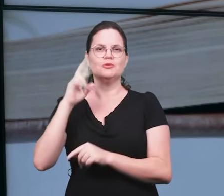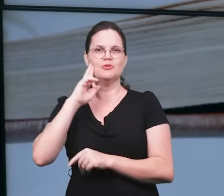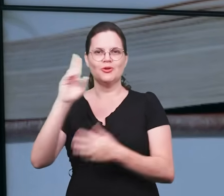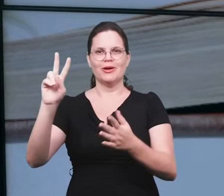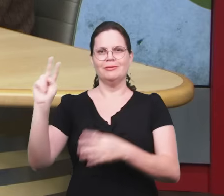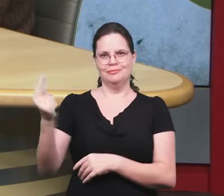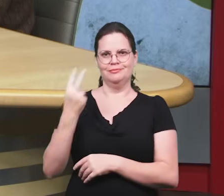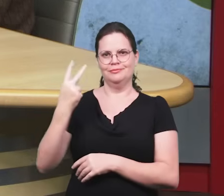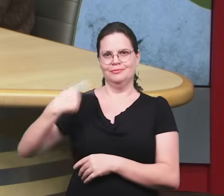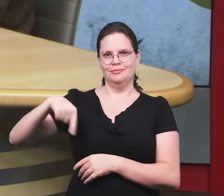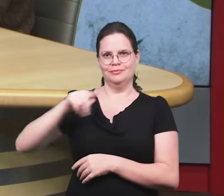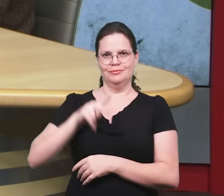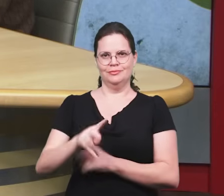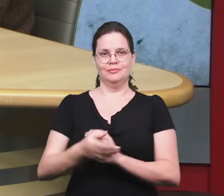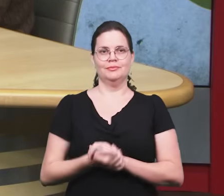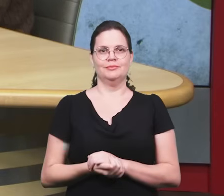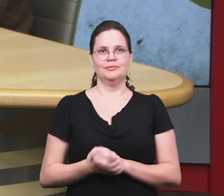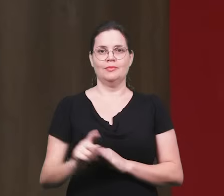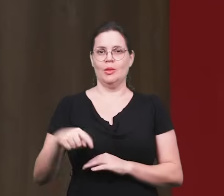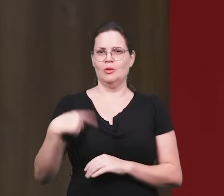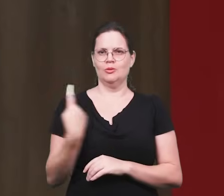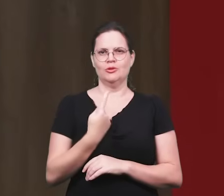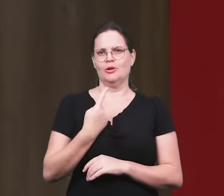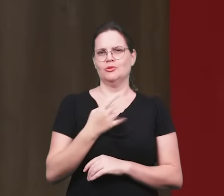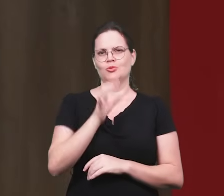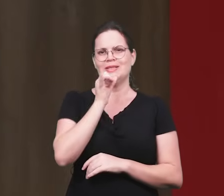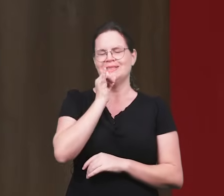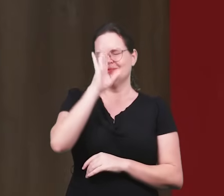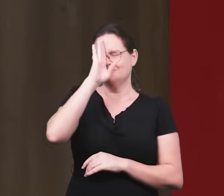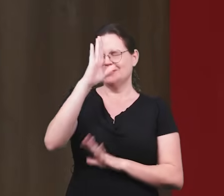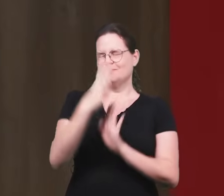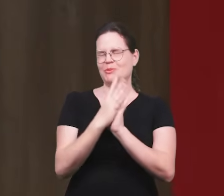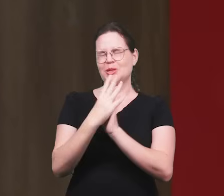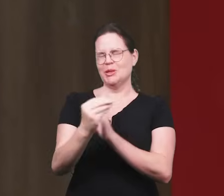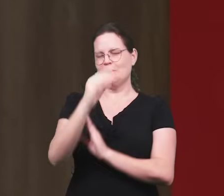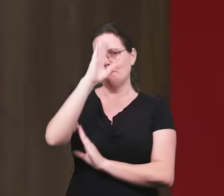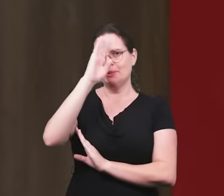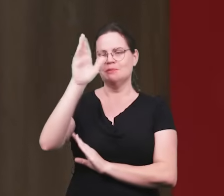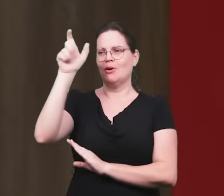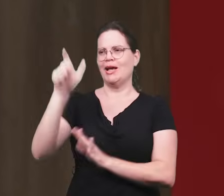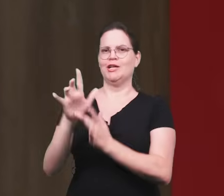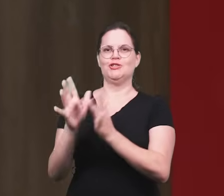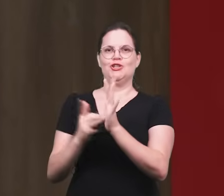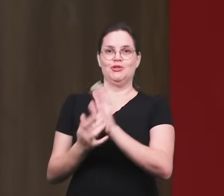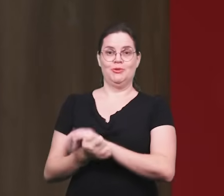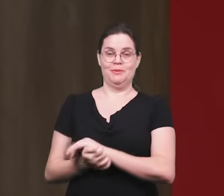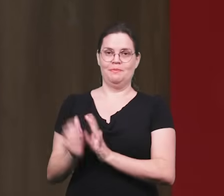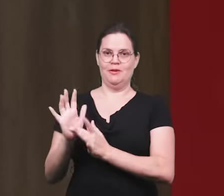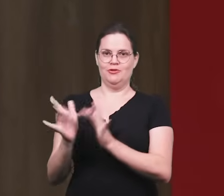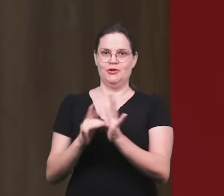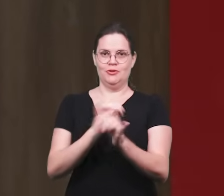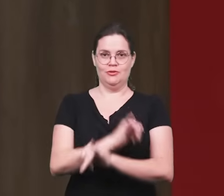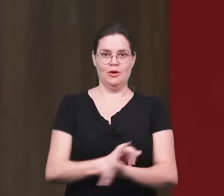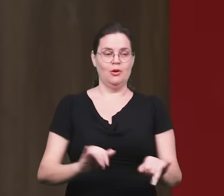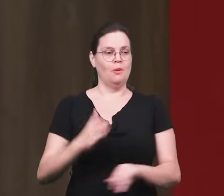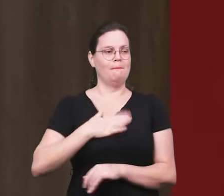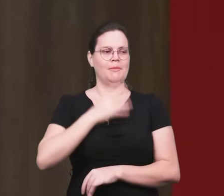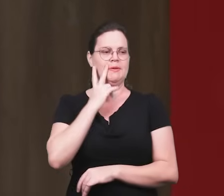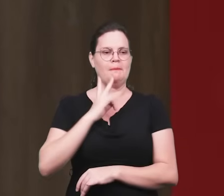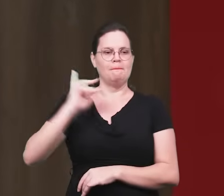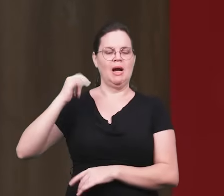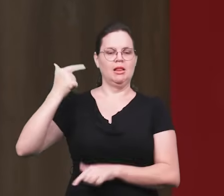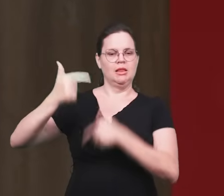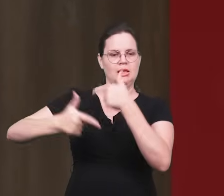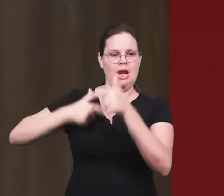né? O nosso maior exemplo é o próprio Senhor Jesus. Ele mesmo falou em seu ministério: Pai trabalha até agora e